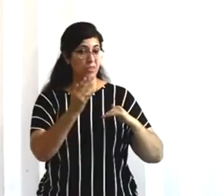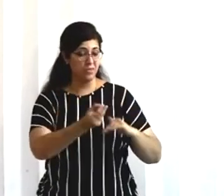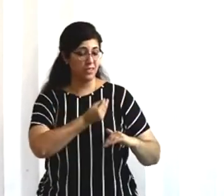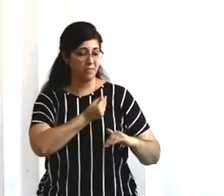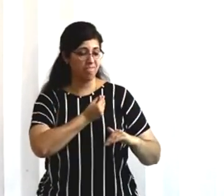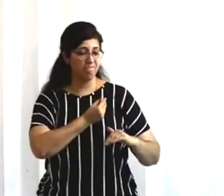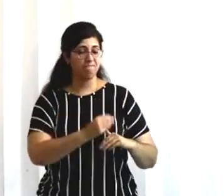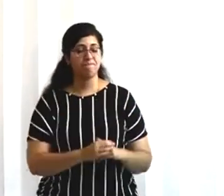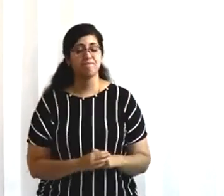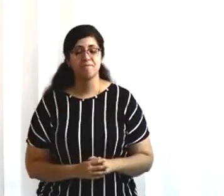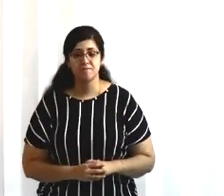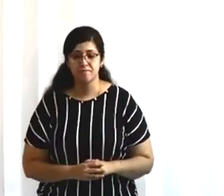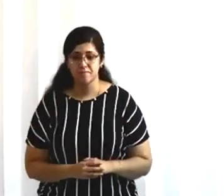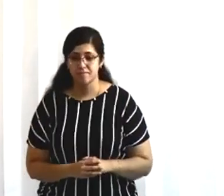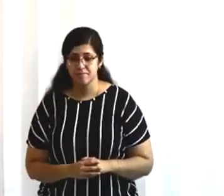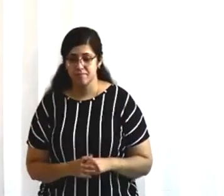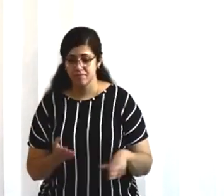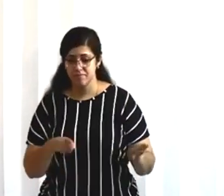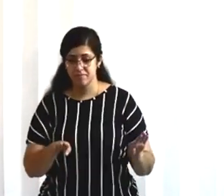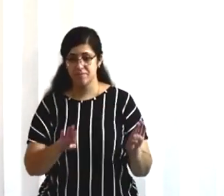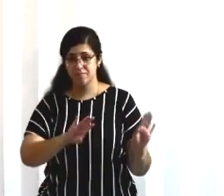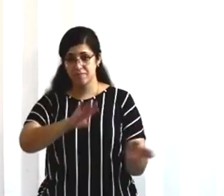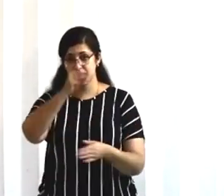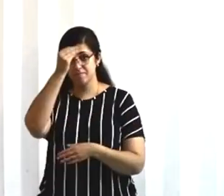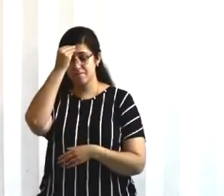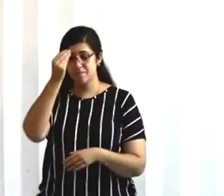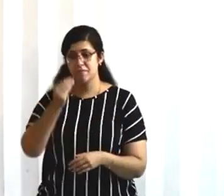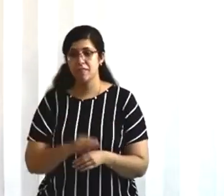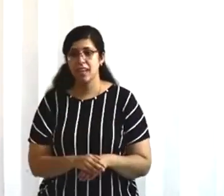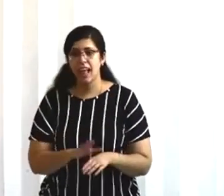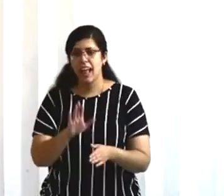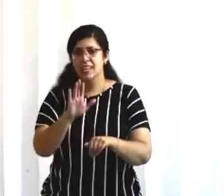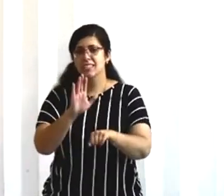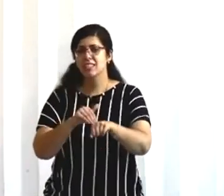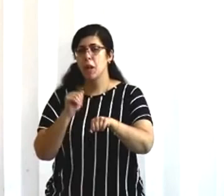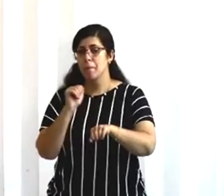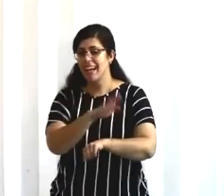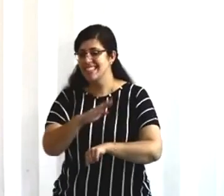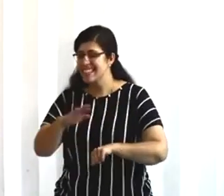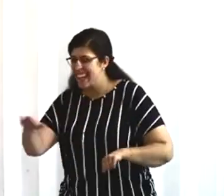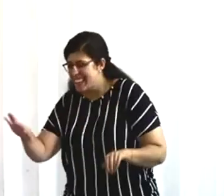trevas. Eu quero então chamar a atenção das crianças, encerrar